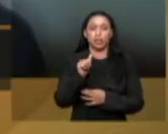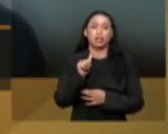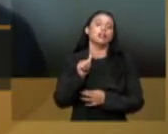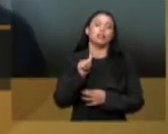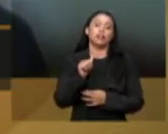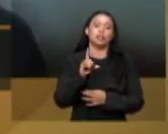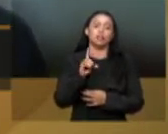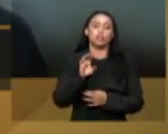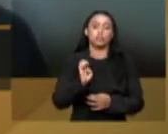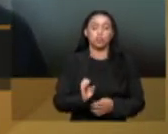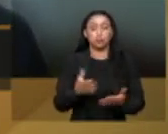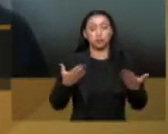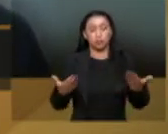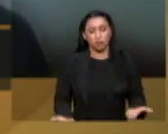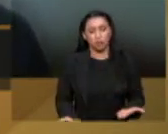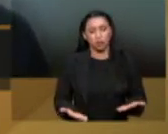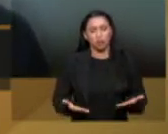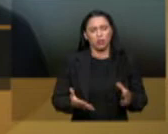da